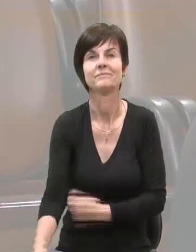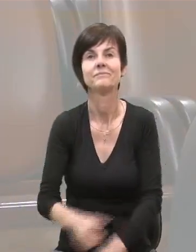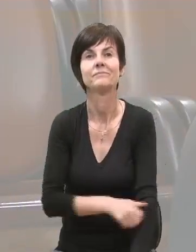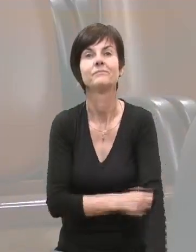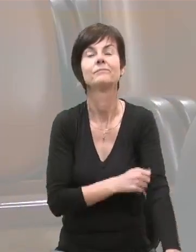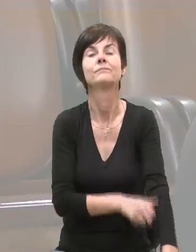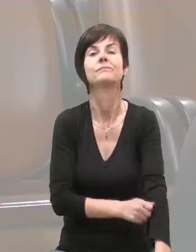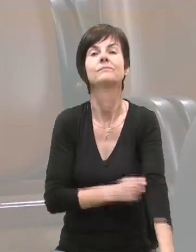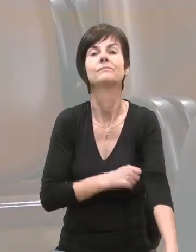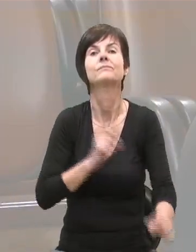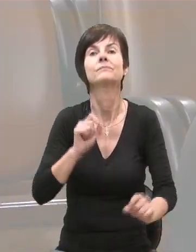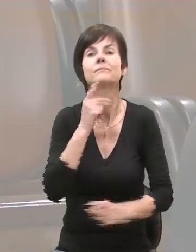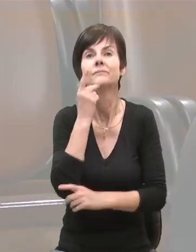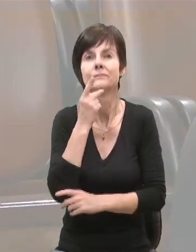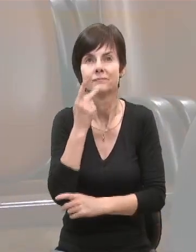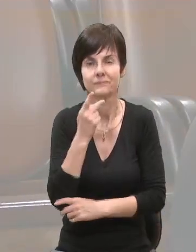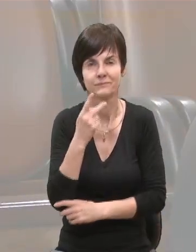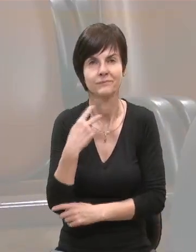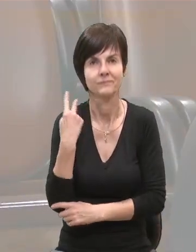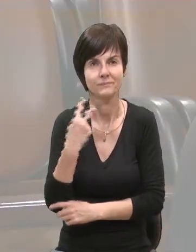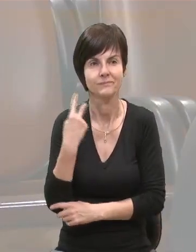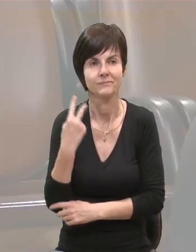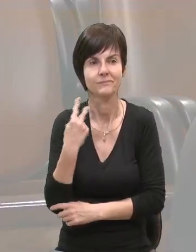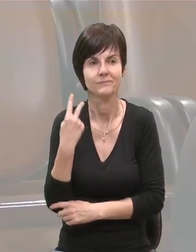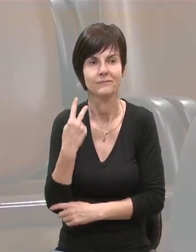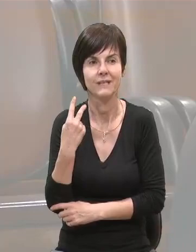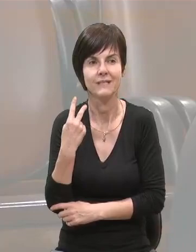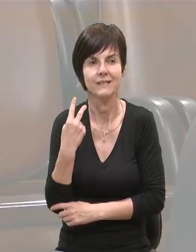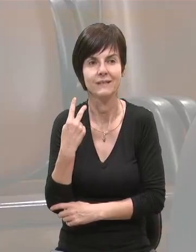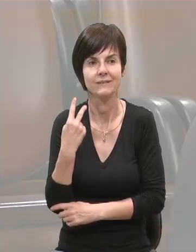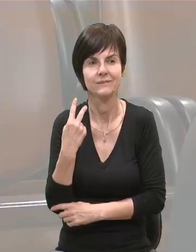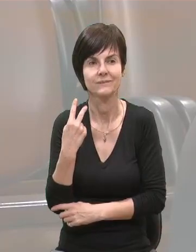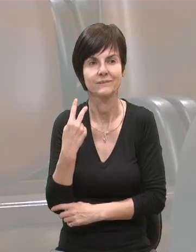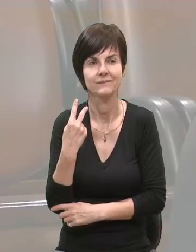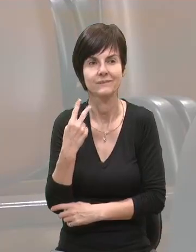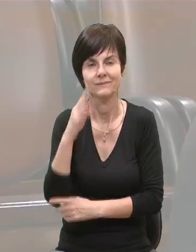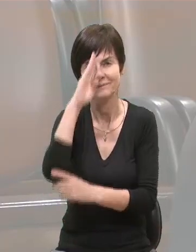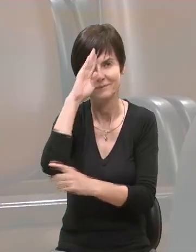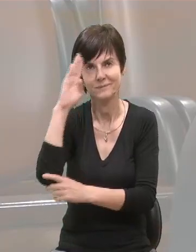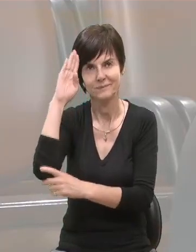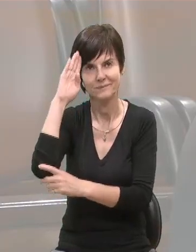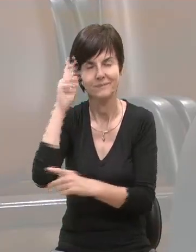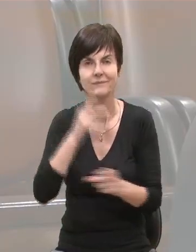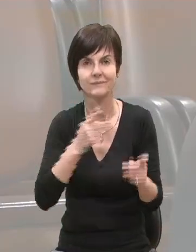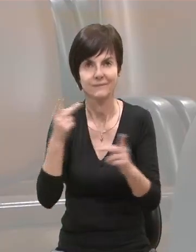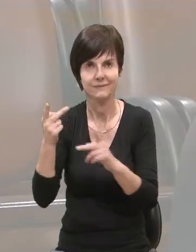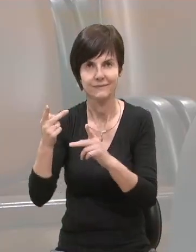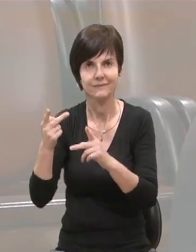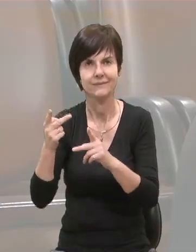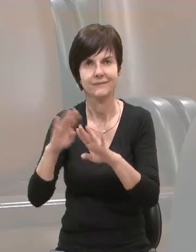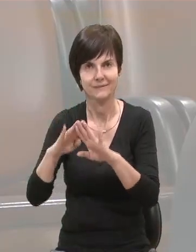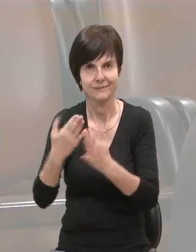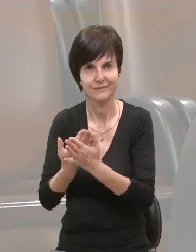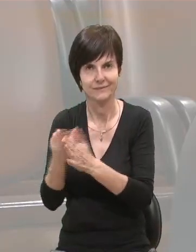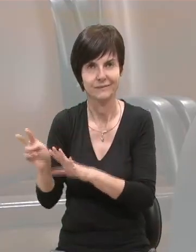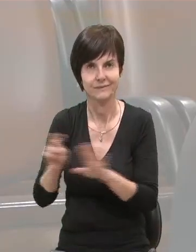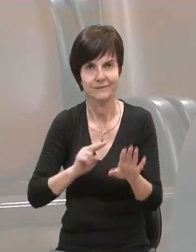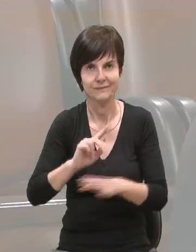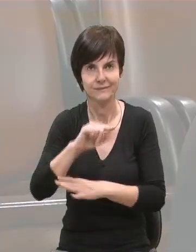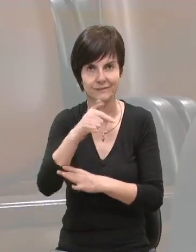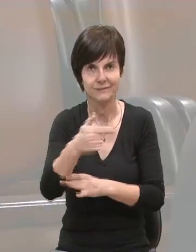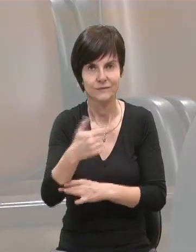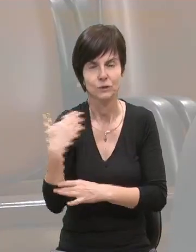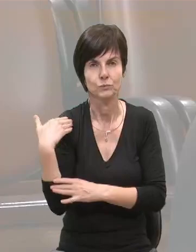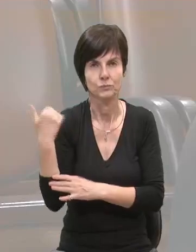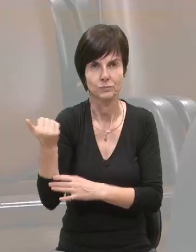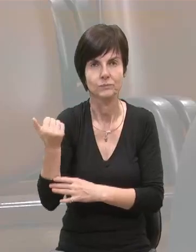quero dizer, vereador Bressan, nós vamos fazer essa visita semana que vem nas escolas. Foi procurado pela diretora Mariri,